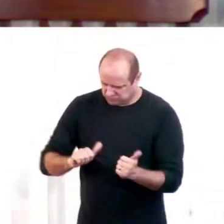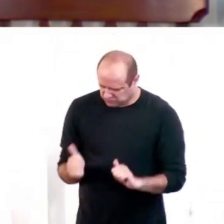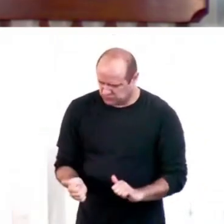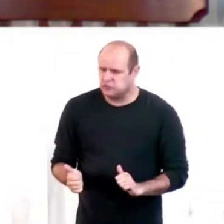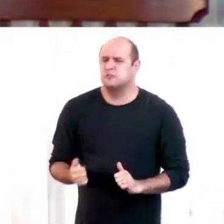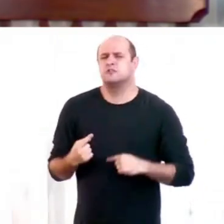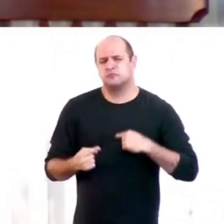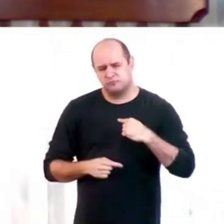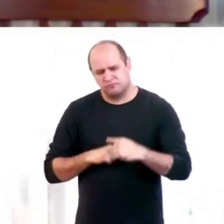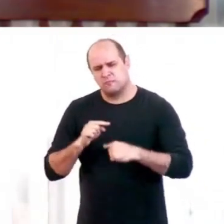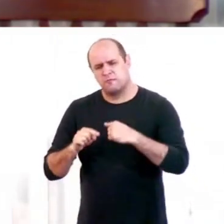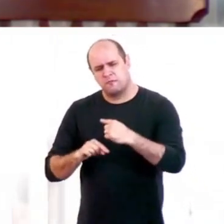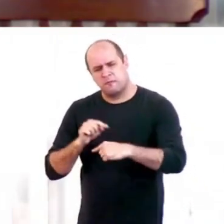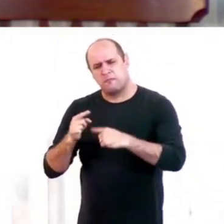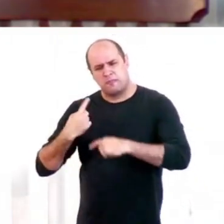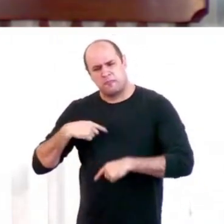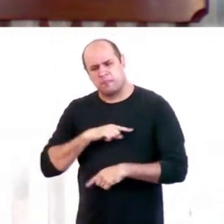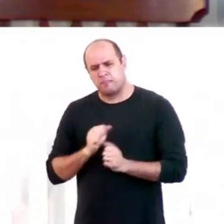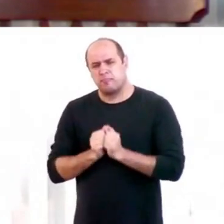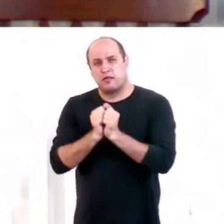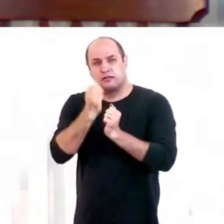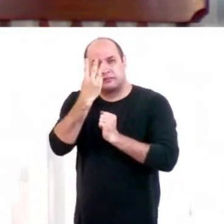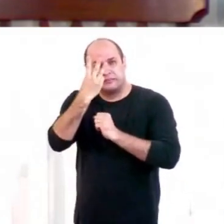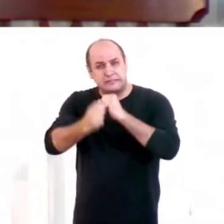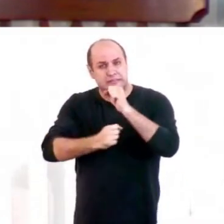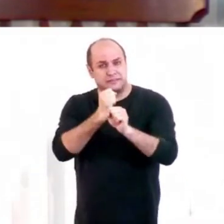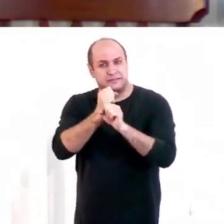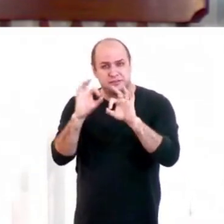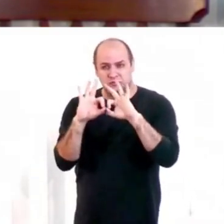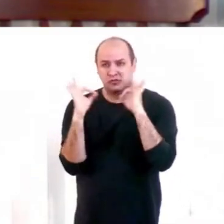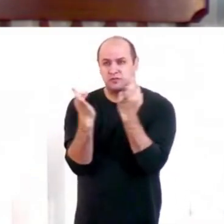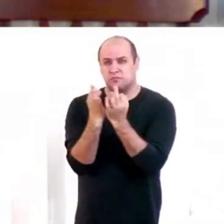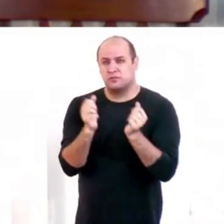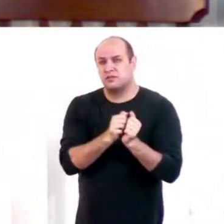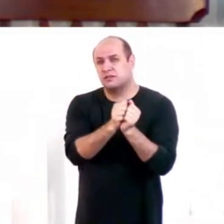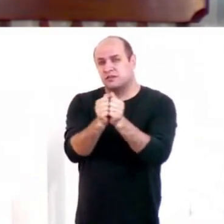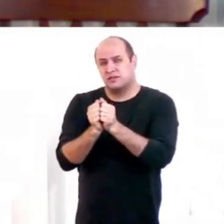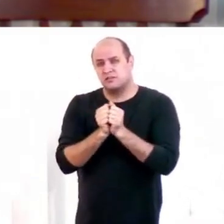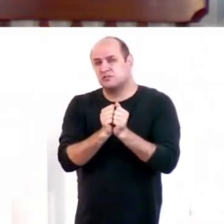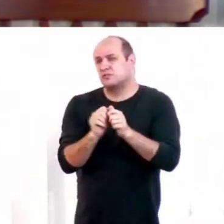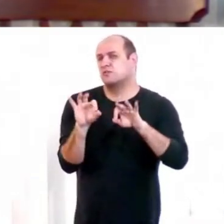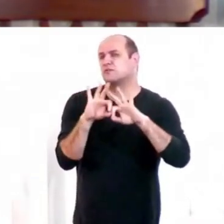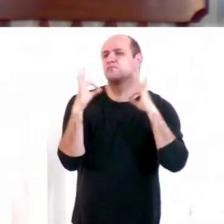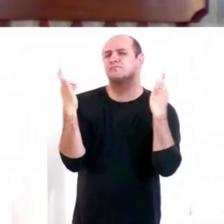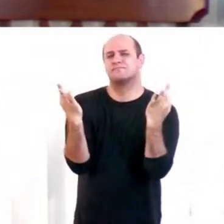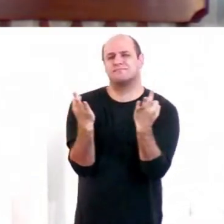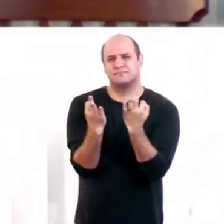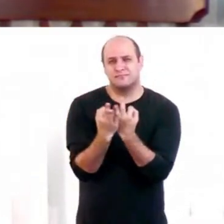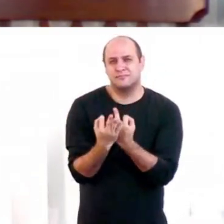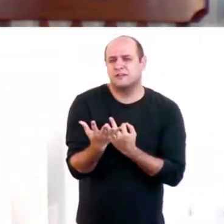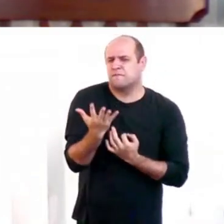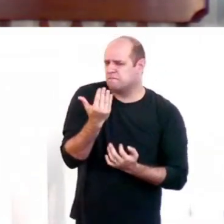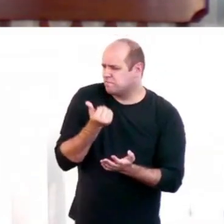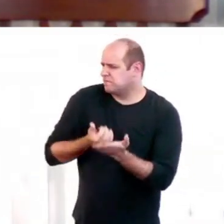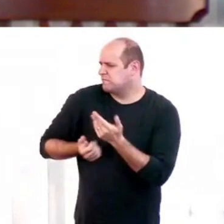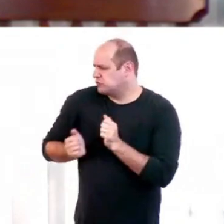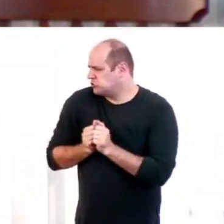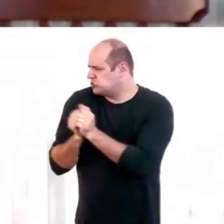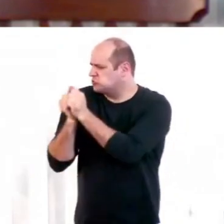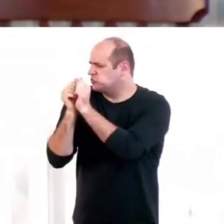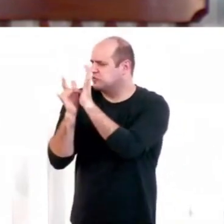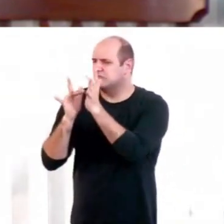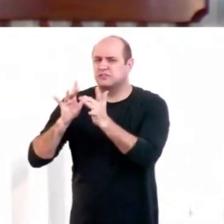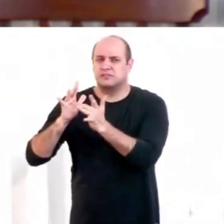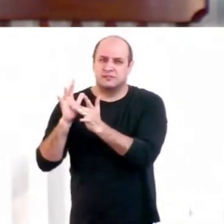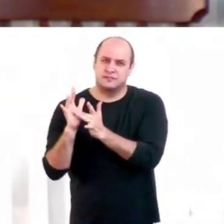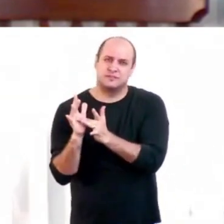assim nós estamos acompanhando por 3 anos essa família, com essa família então se achegando perto de Cristo